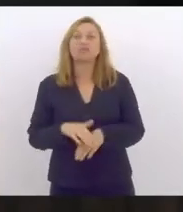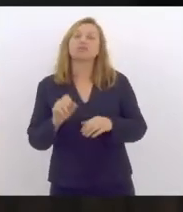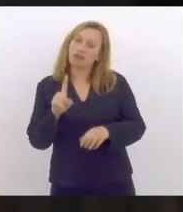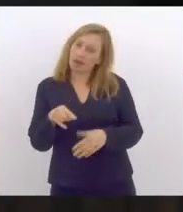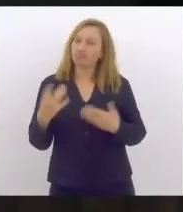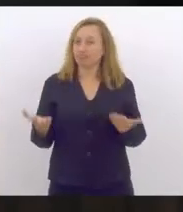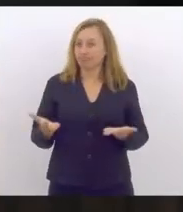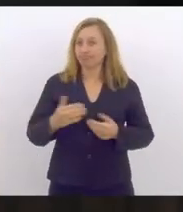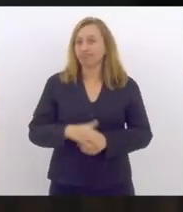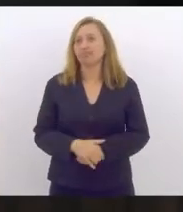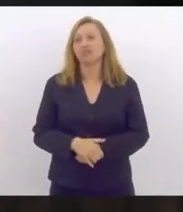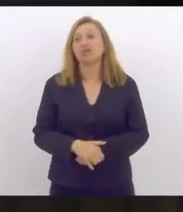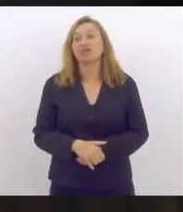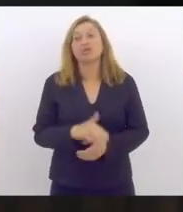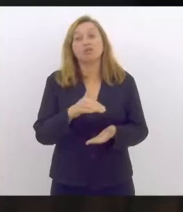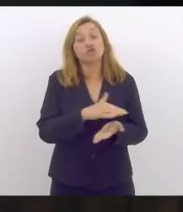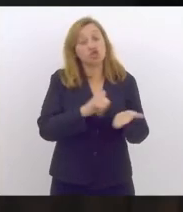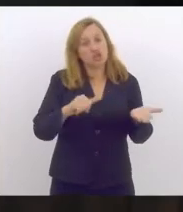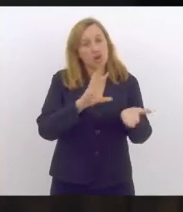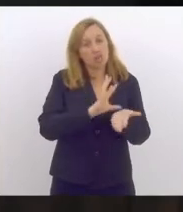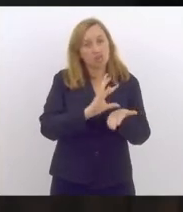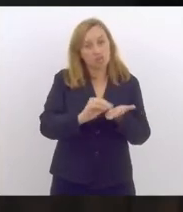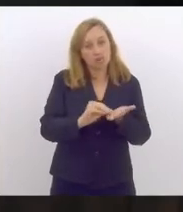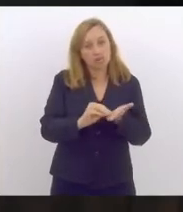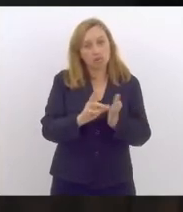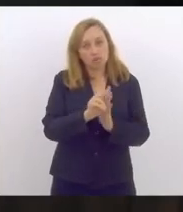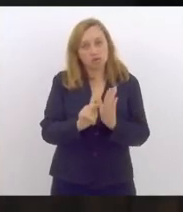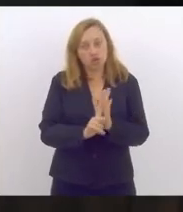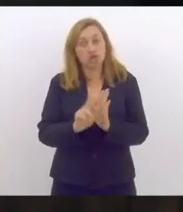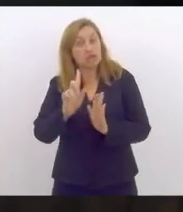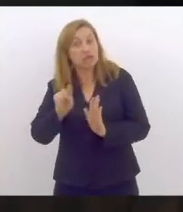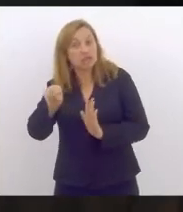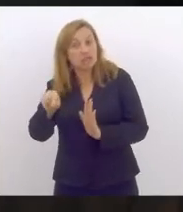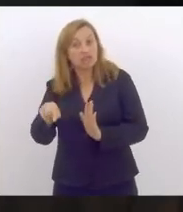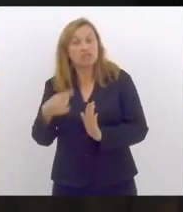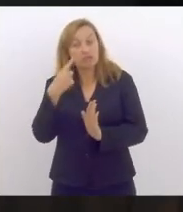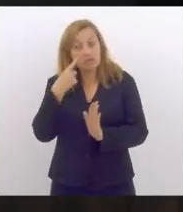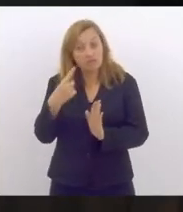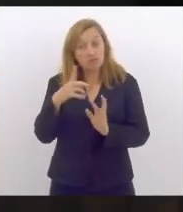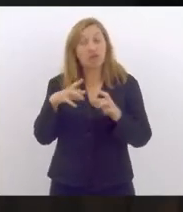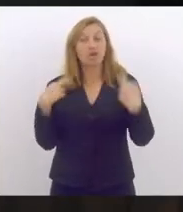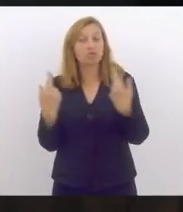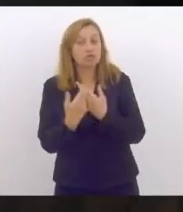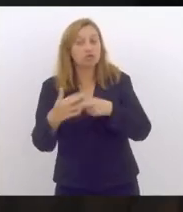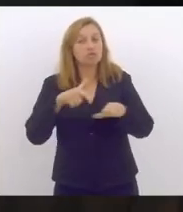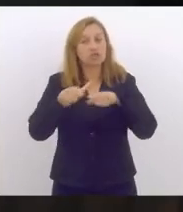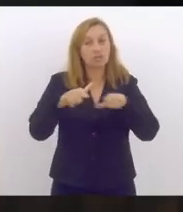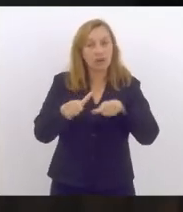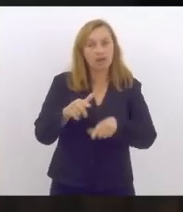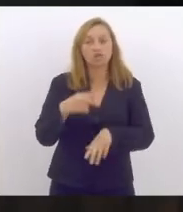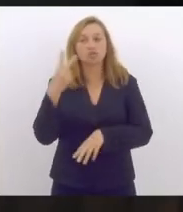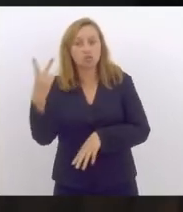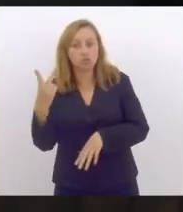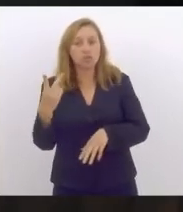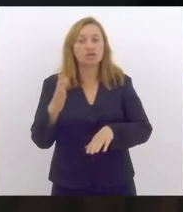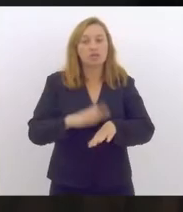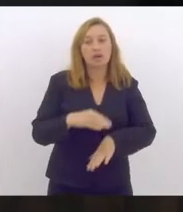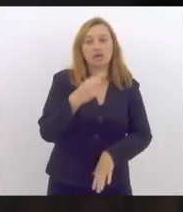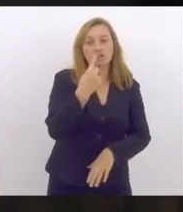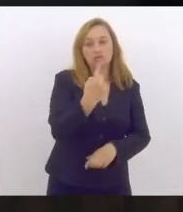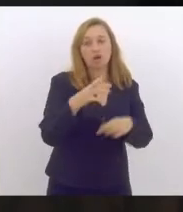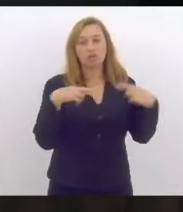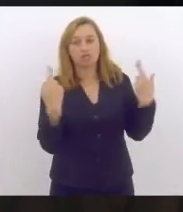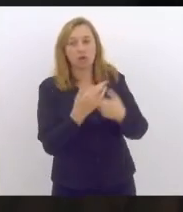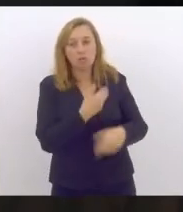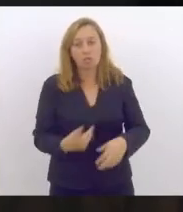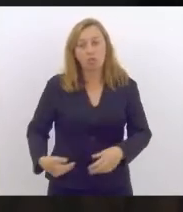isso. Nós vamos retirar o projeto de pauta e vamos ter essas reuniões de trabalho, duas, mais uma audiência pública, para que a